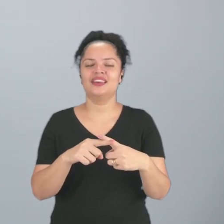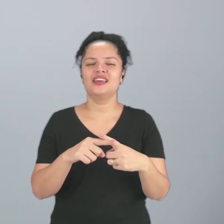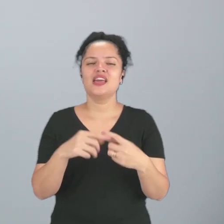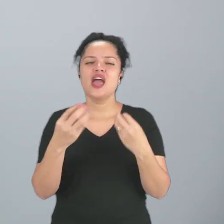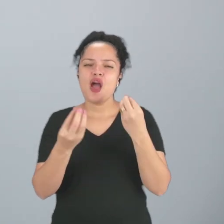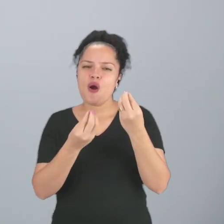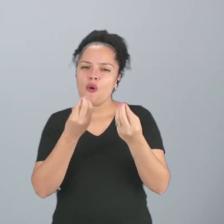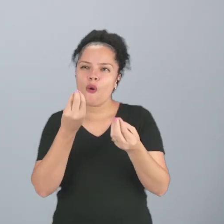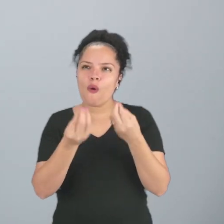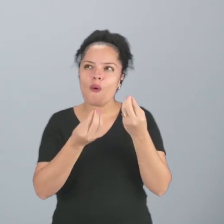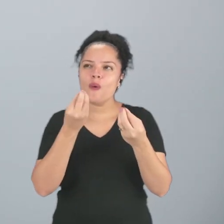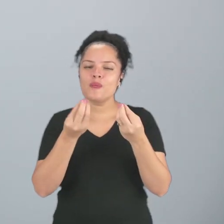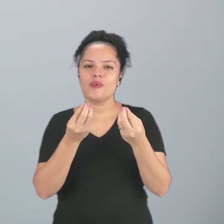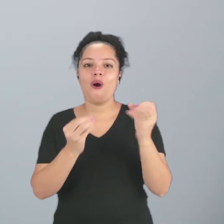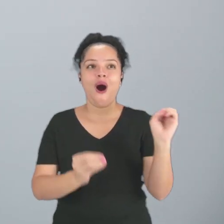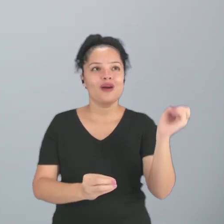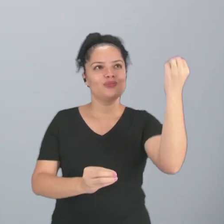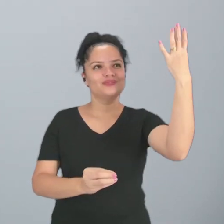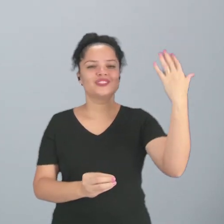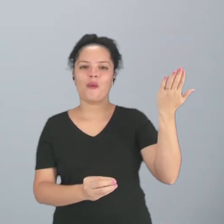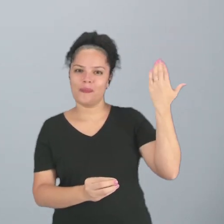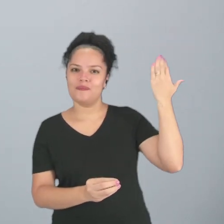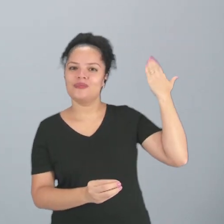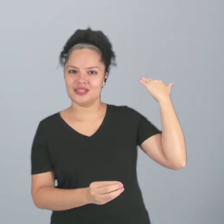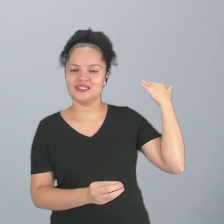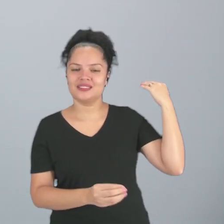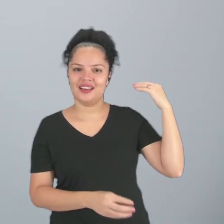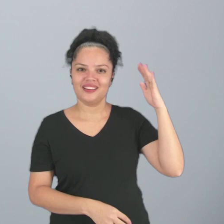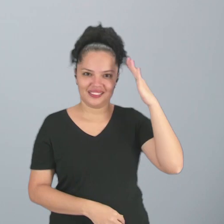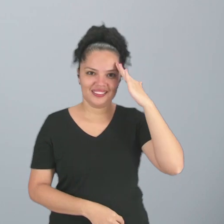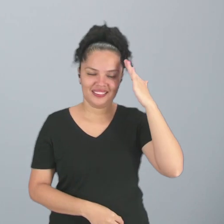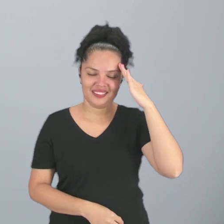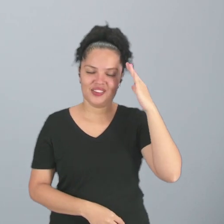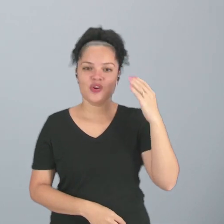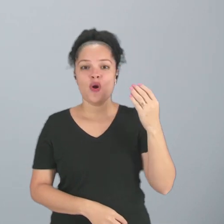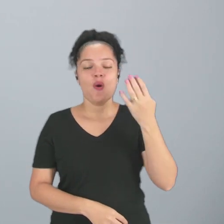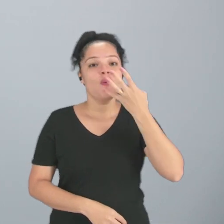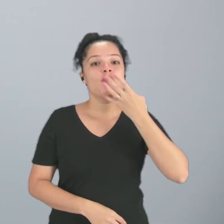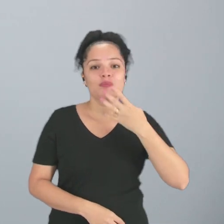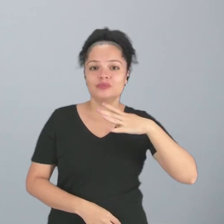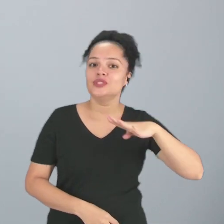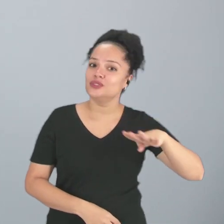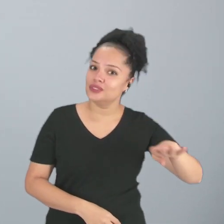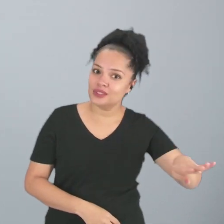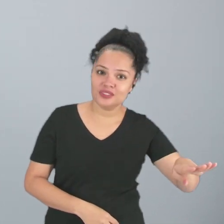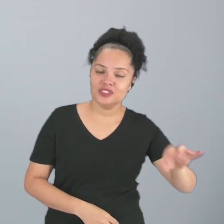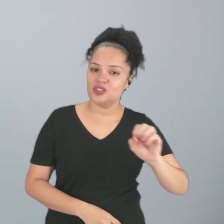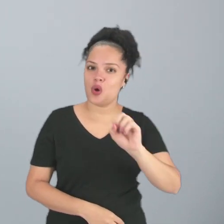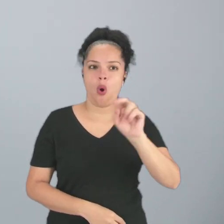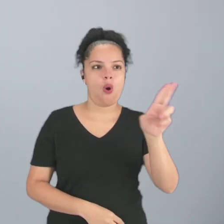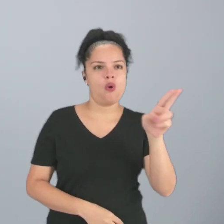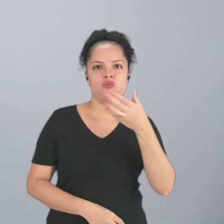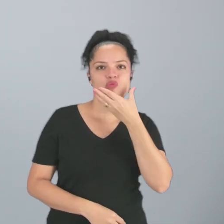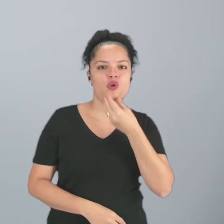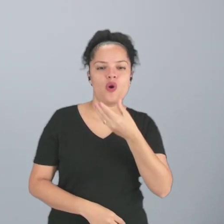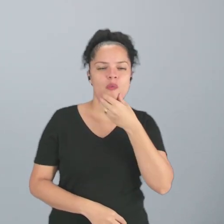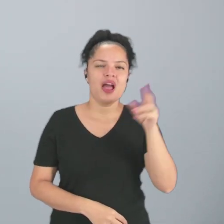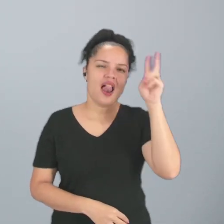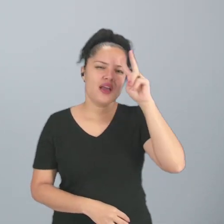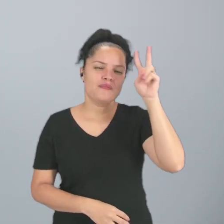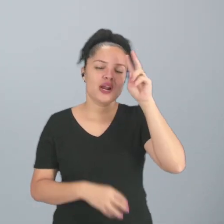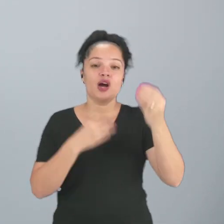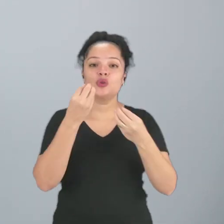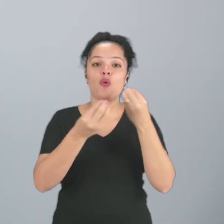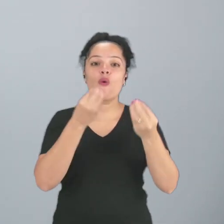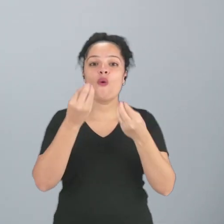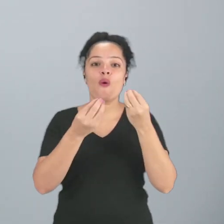que aconteceu no passado, ou seja, de um garoto ou de um homem lembrando como foi o seu primeiro